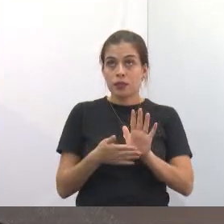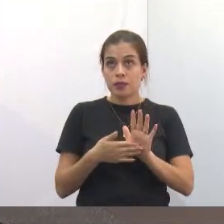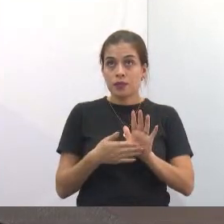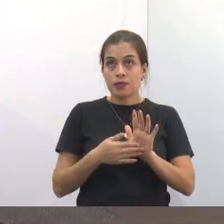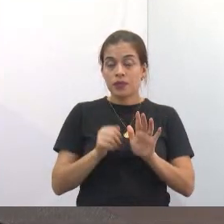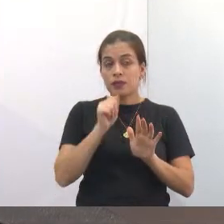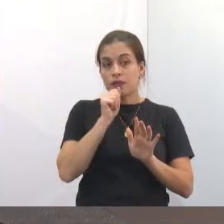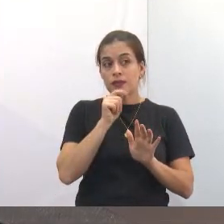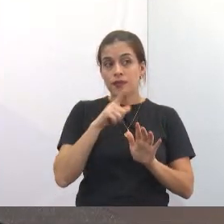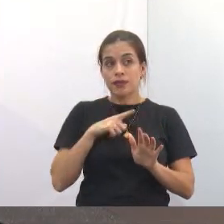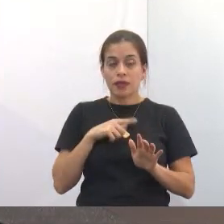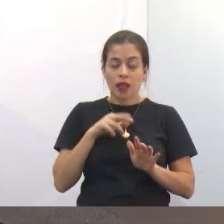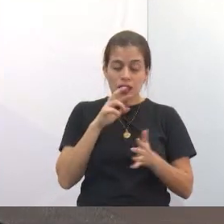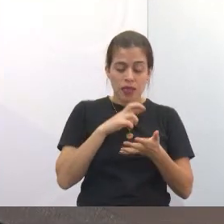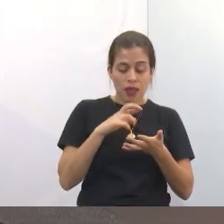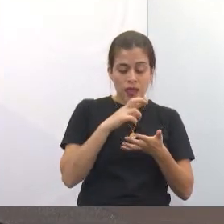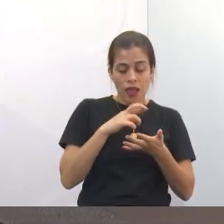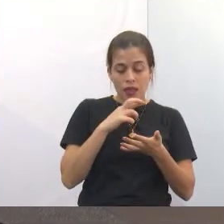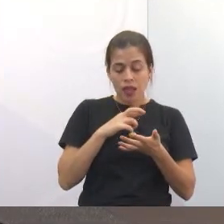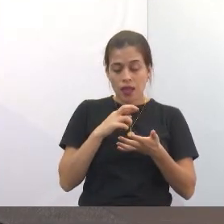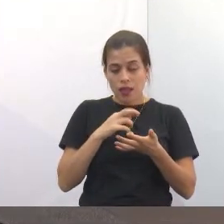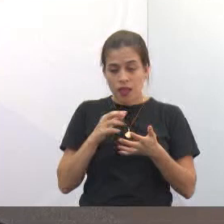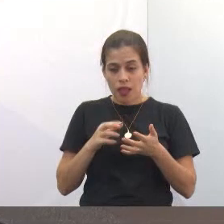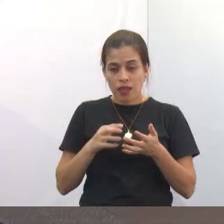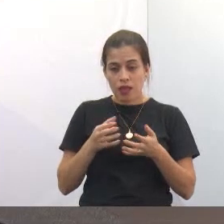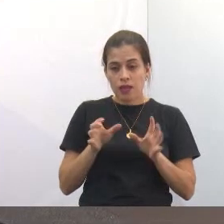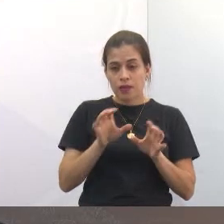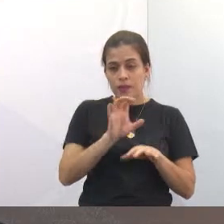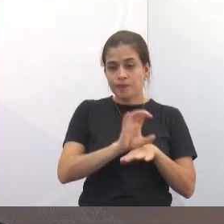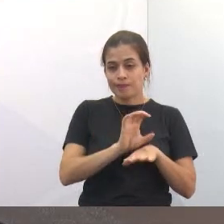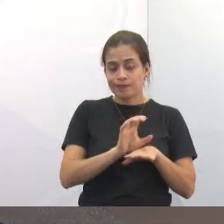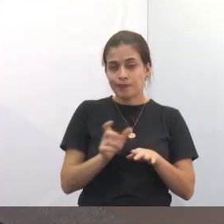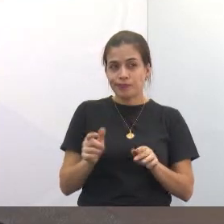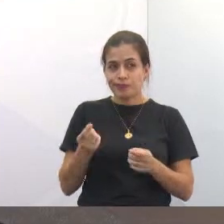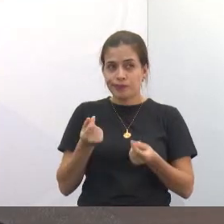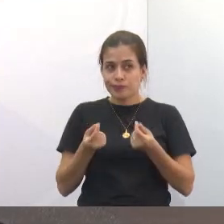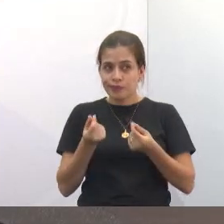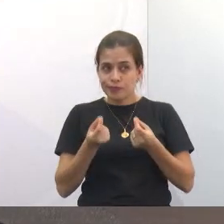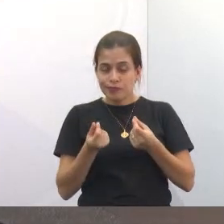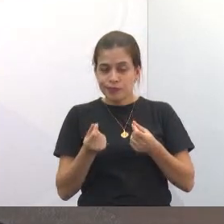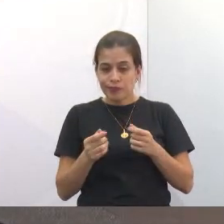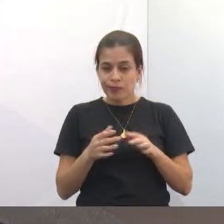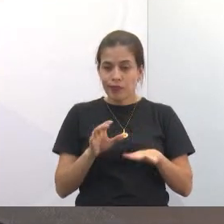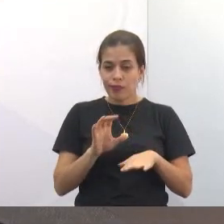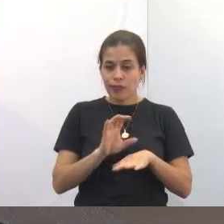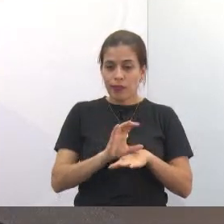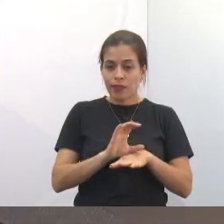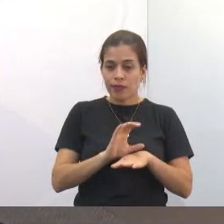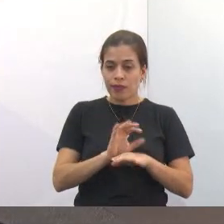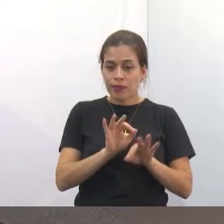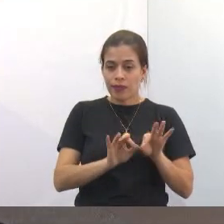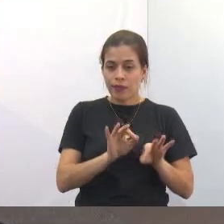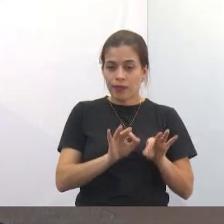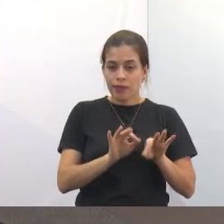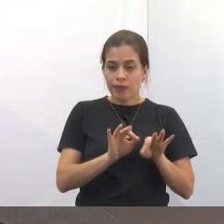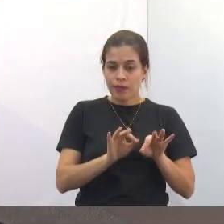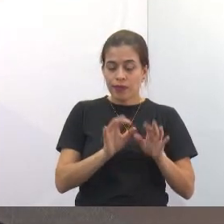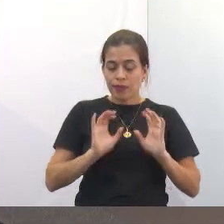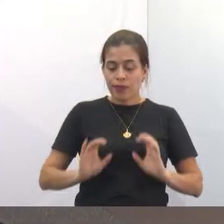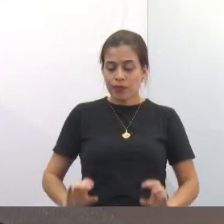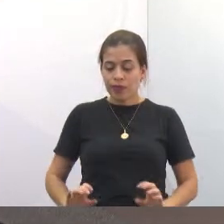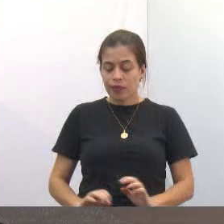aguarda análise das comissões de finanças e tributações da Constituição e Justiça da